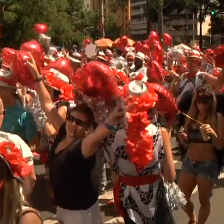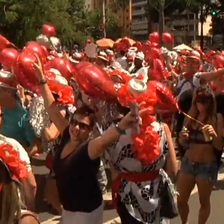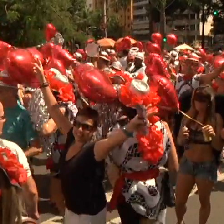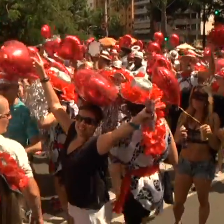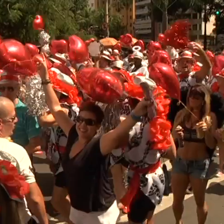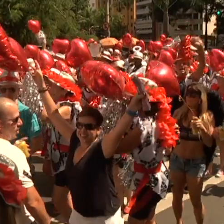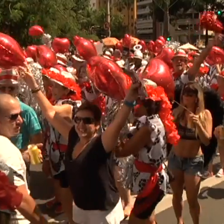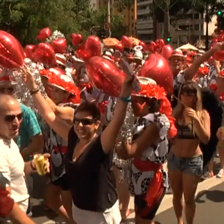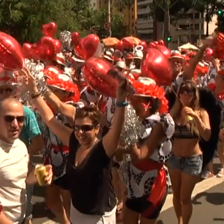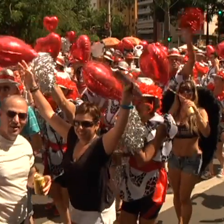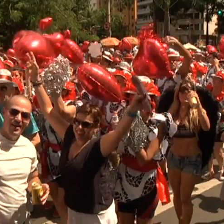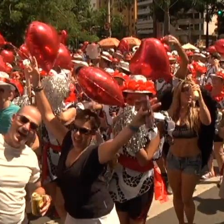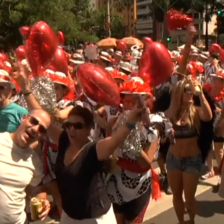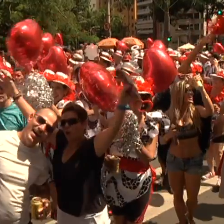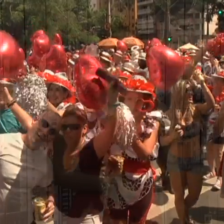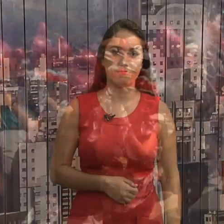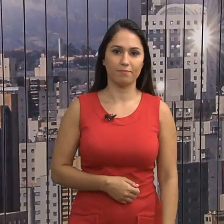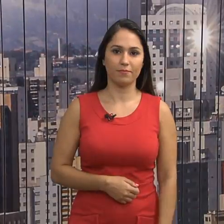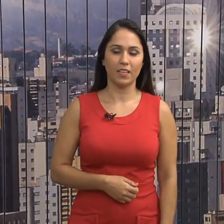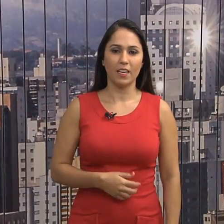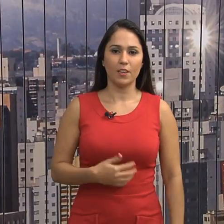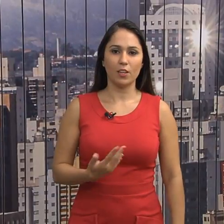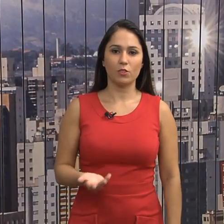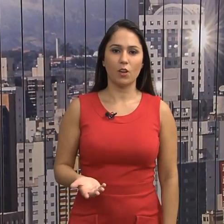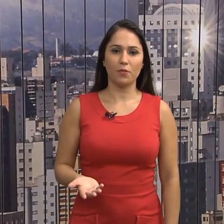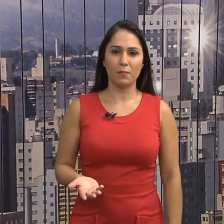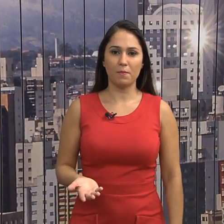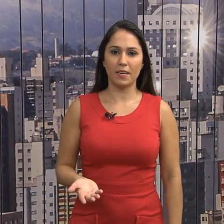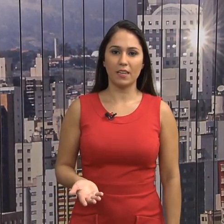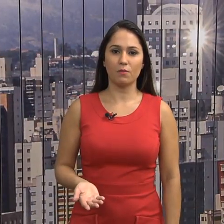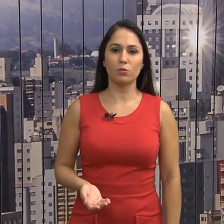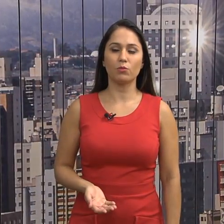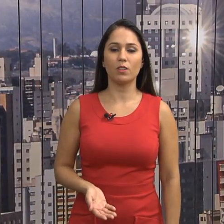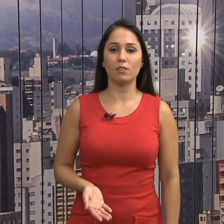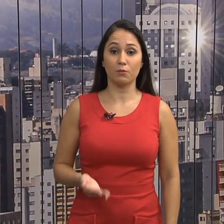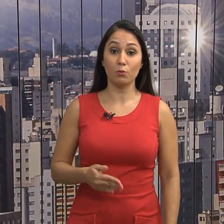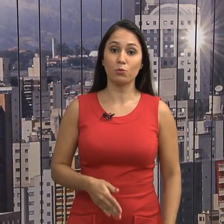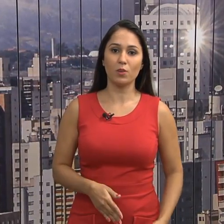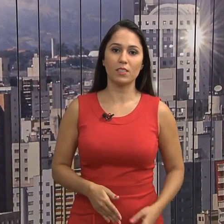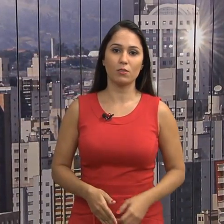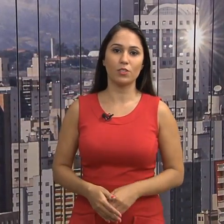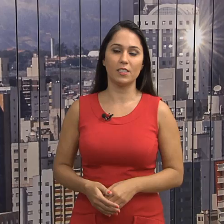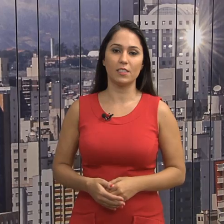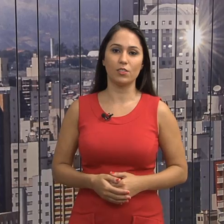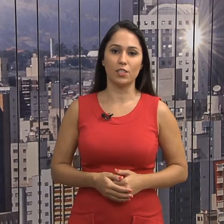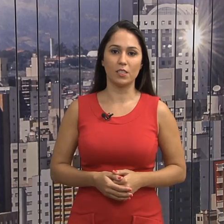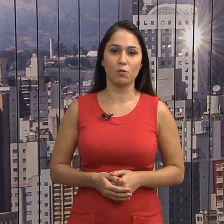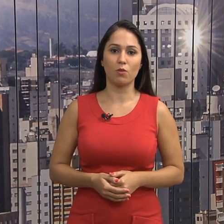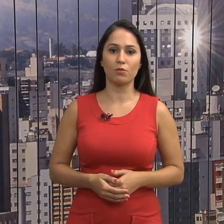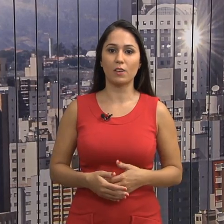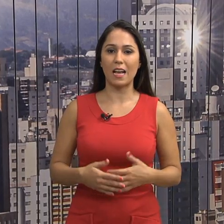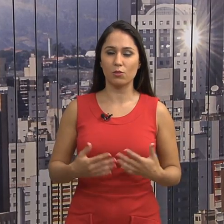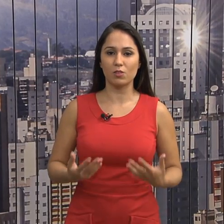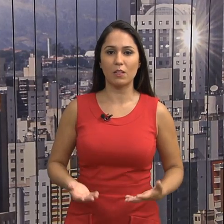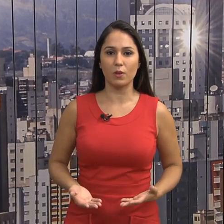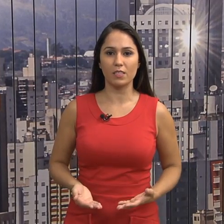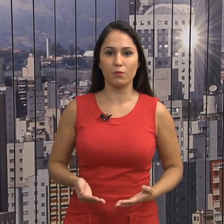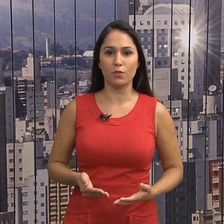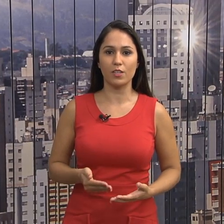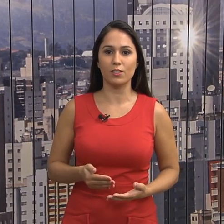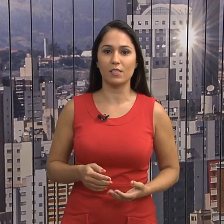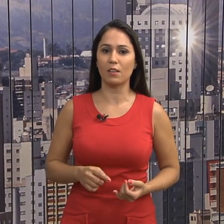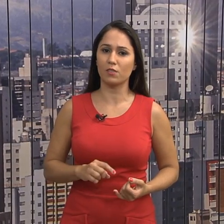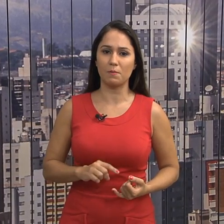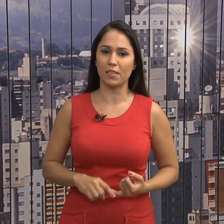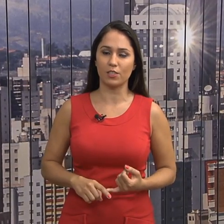encaminhado ao Executivo para avaliação. E olha só, a febre amarela voltou a ser notícia este ano, quando casos da doença